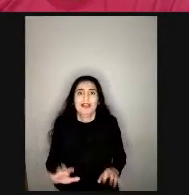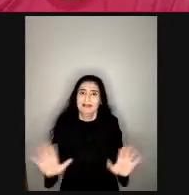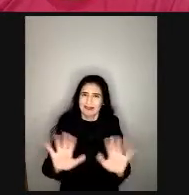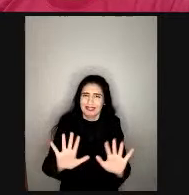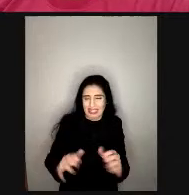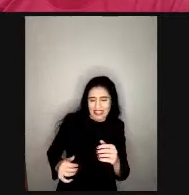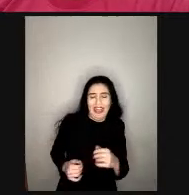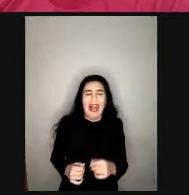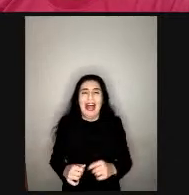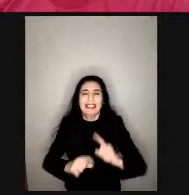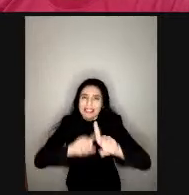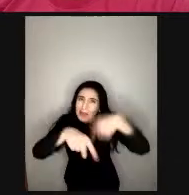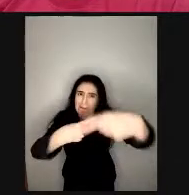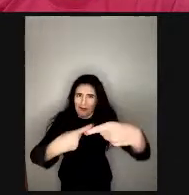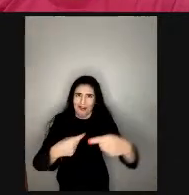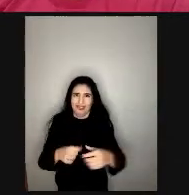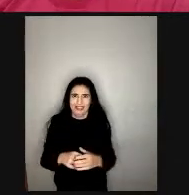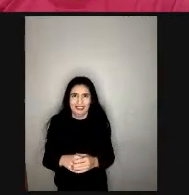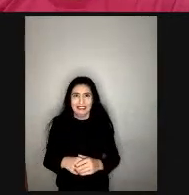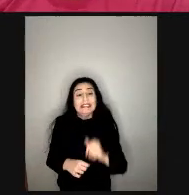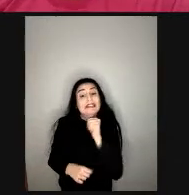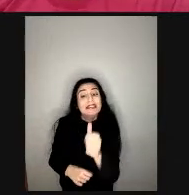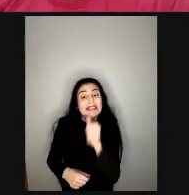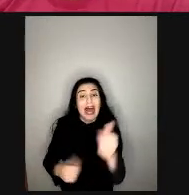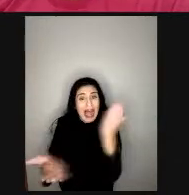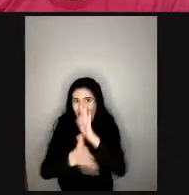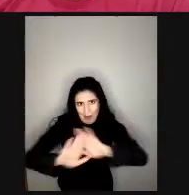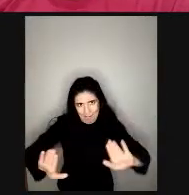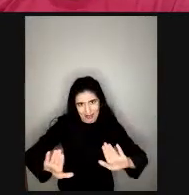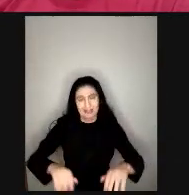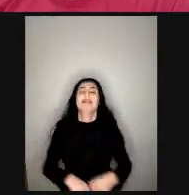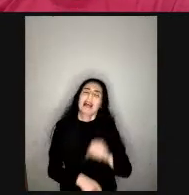dorzinha rapidinho, que é um amassadinho, e vai,